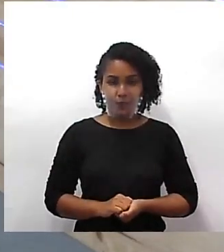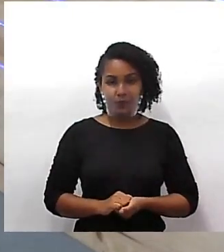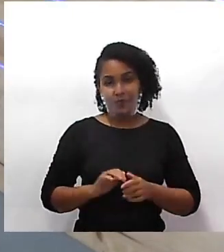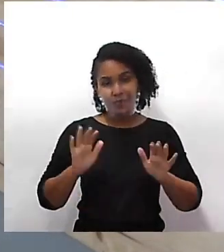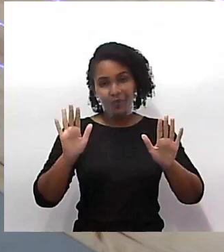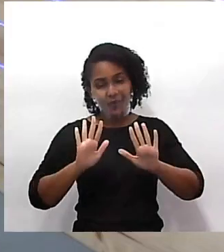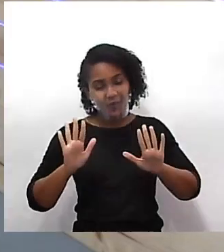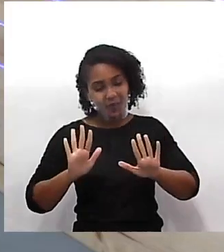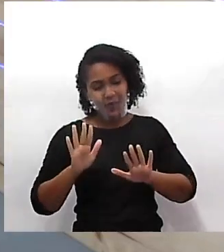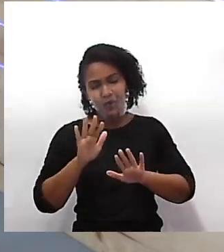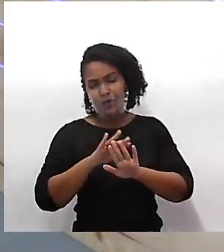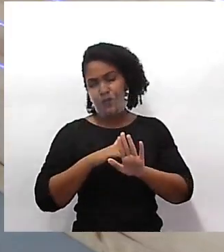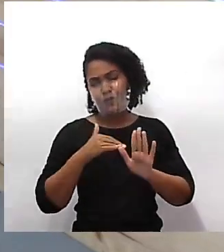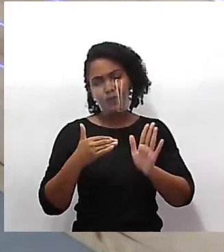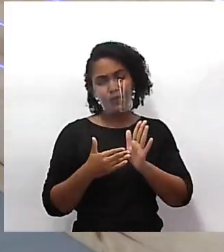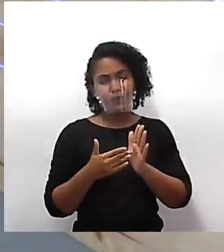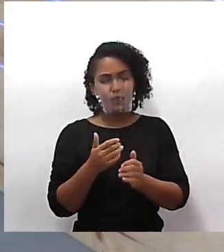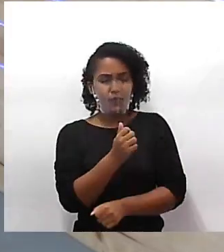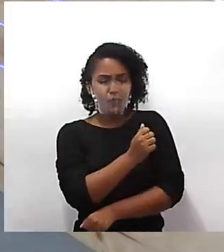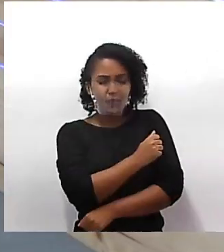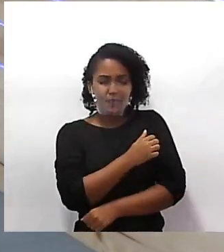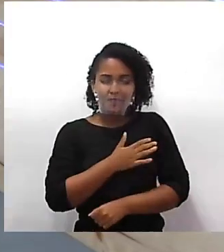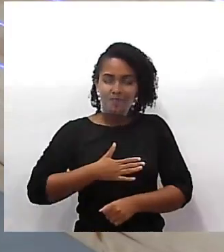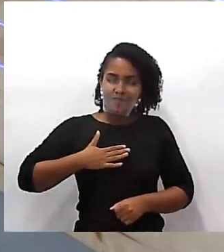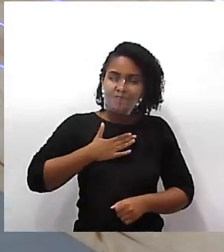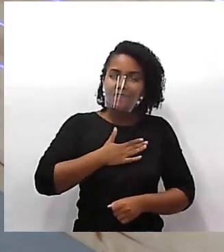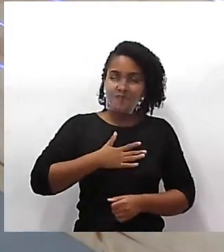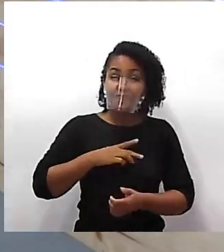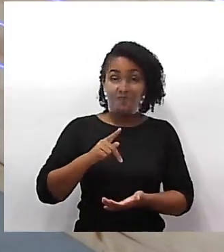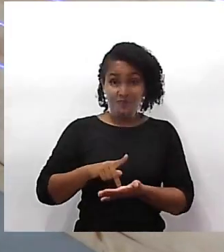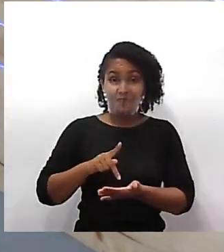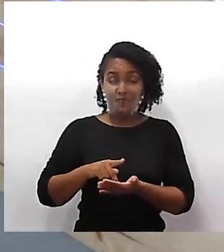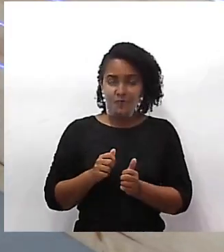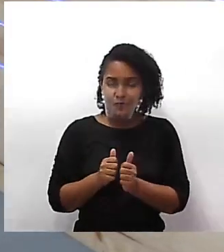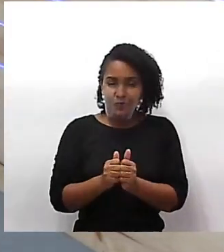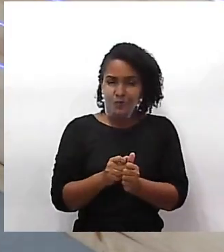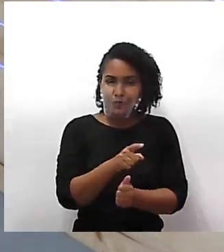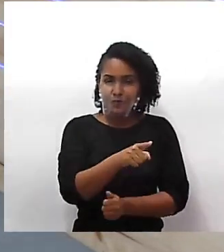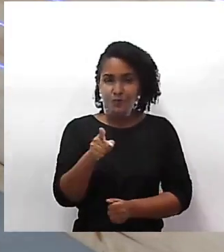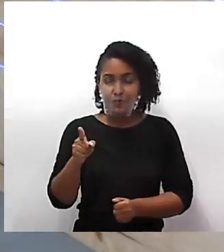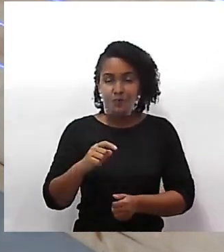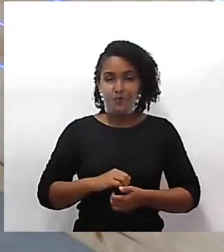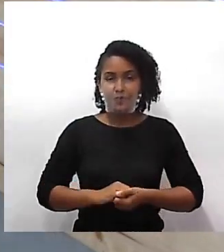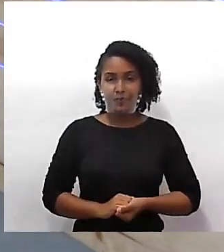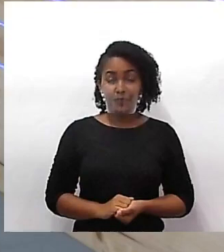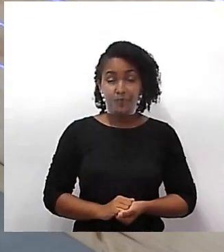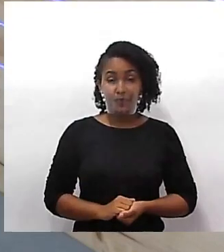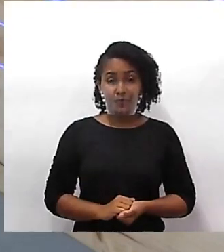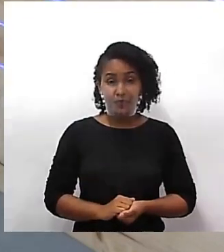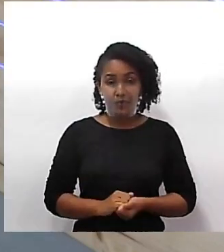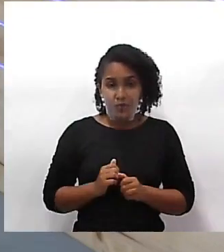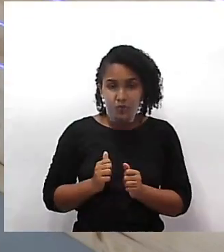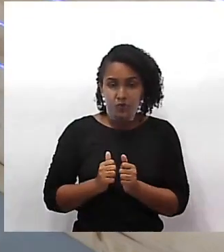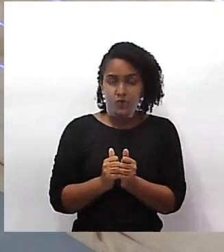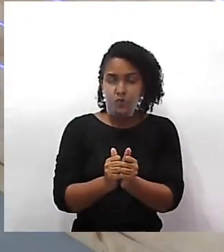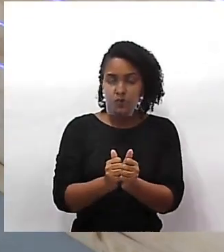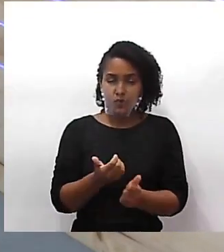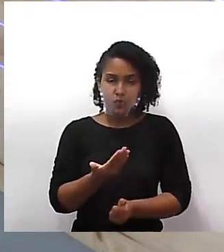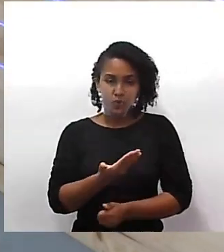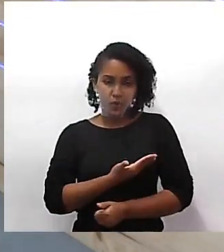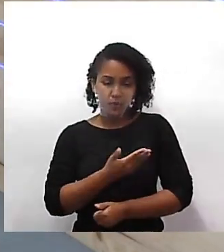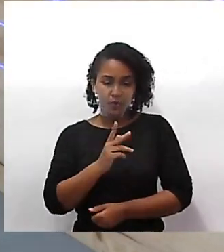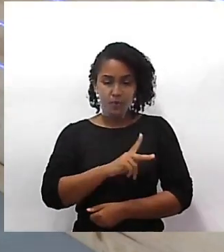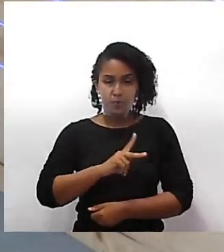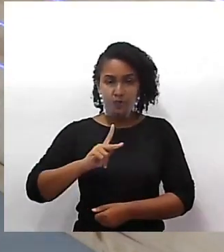Olá a todos os estudantes, é um prazer realmente estar aqui com vocês, né? Junto com a minha amiga a